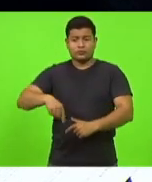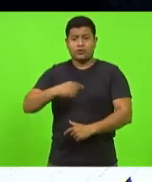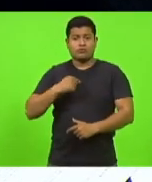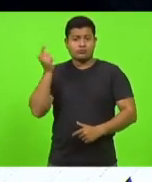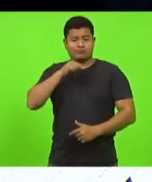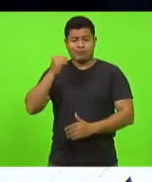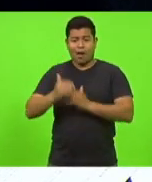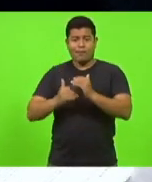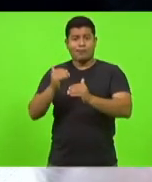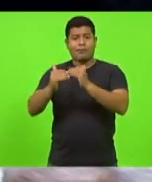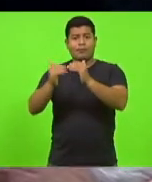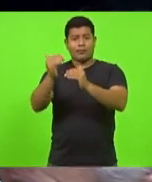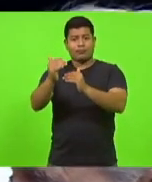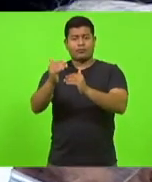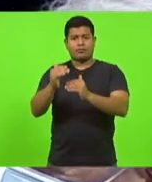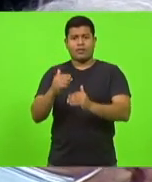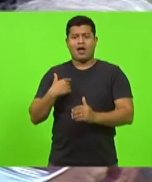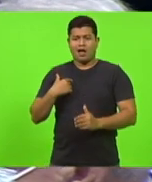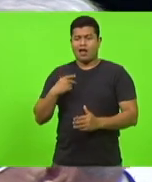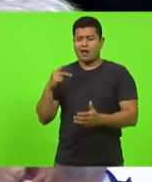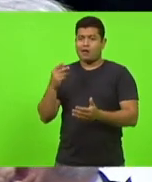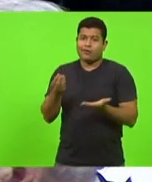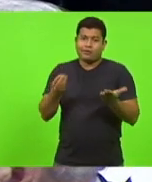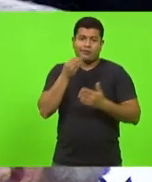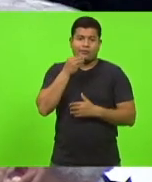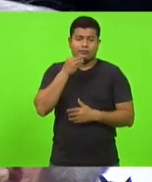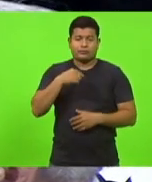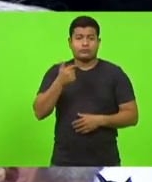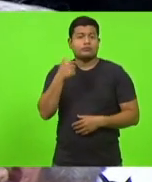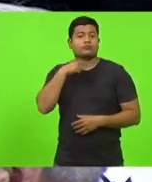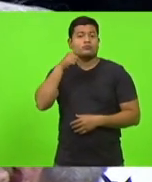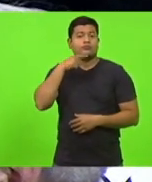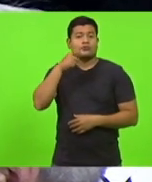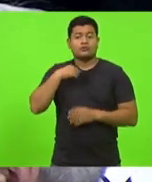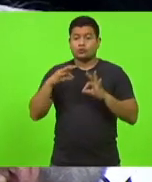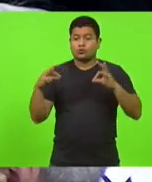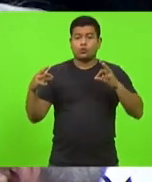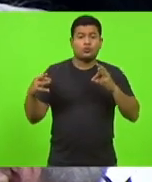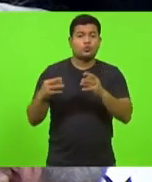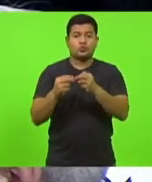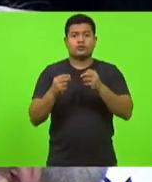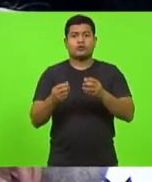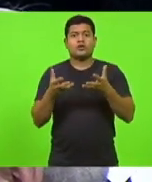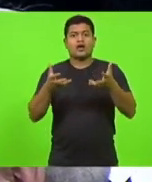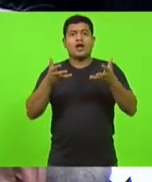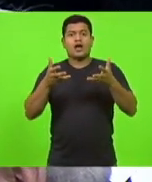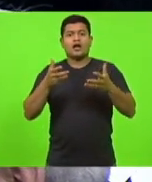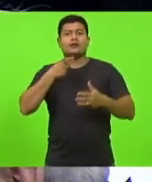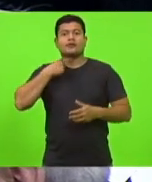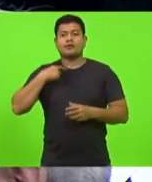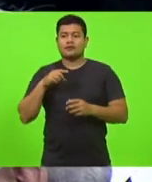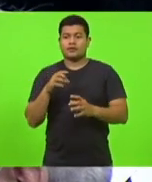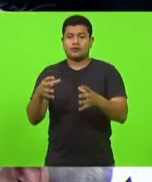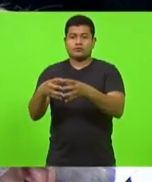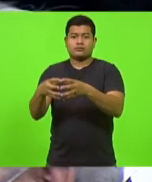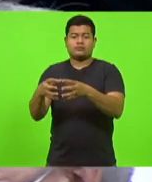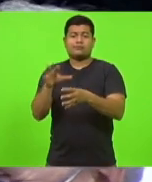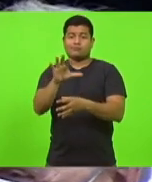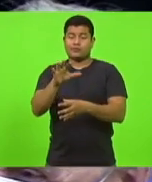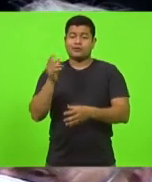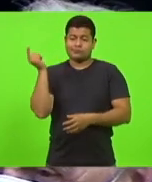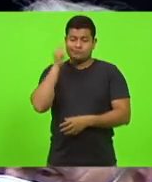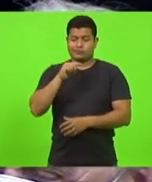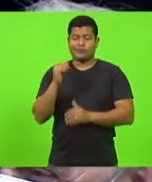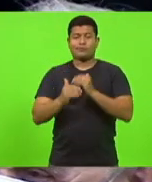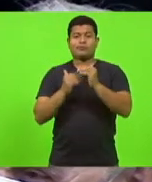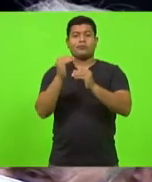aquilo que se merece, como se fala, ou que se solicita, mas nós evoluímos. E